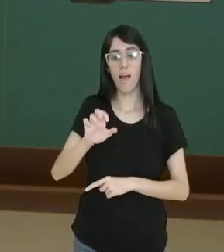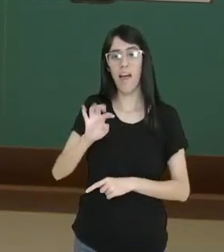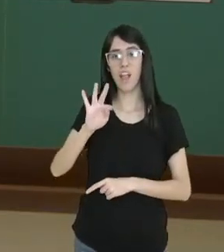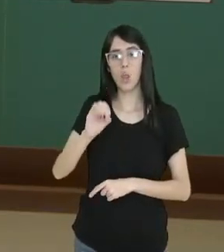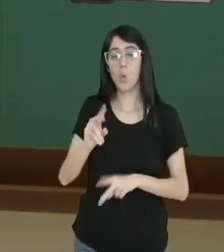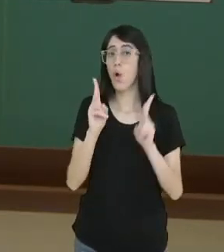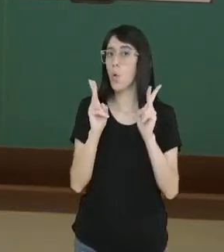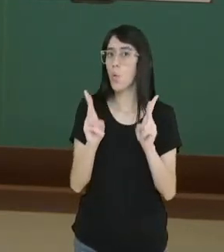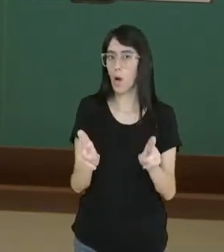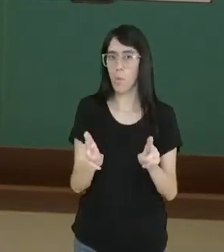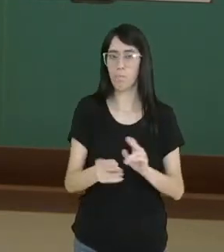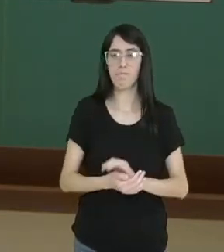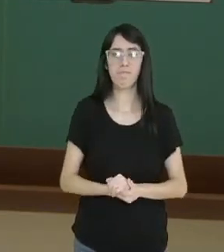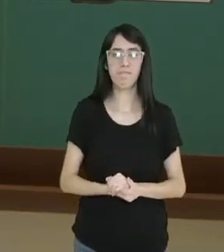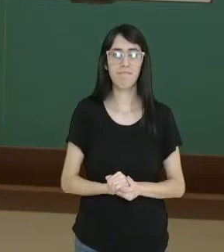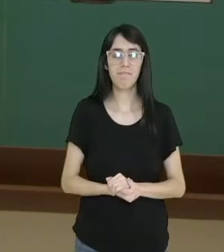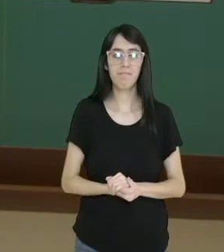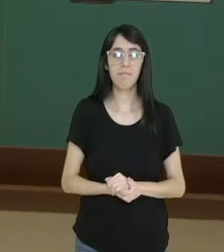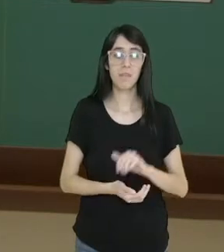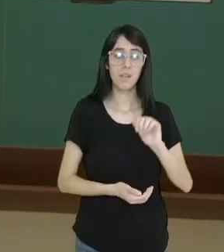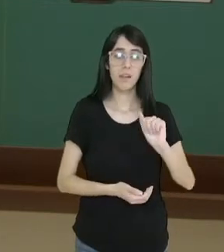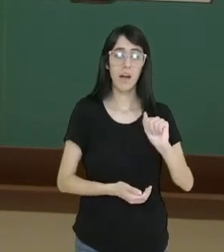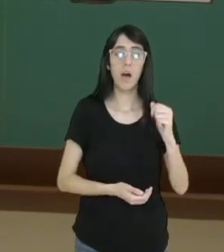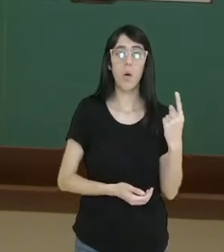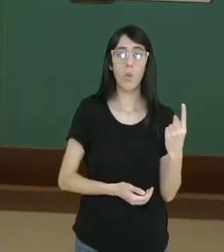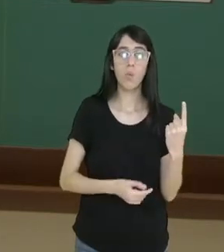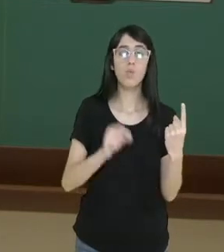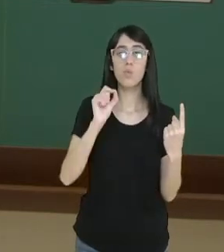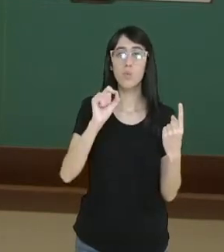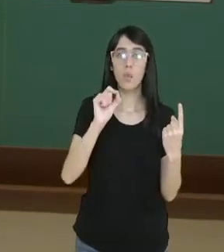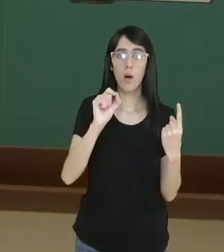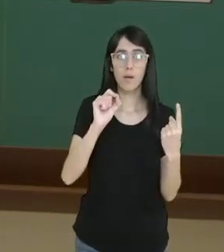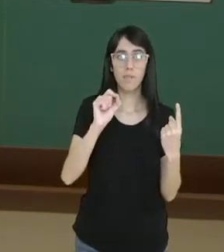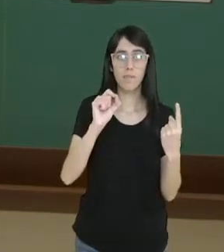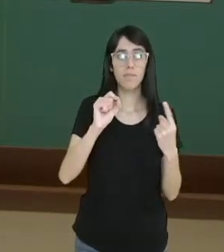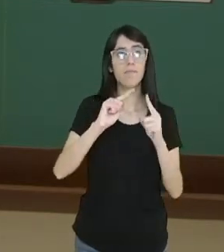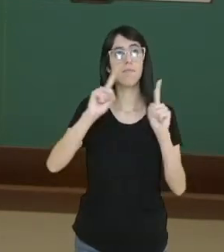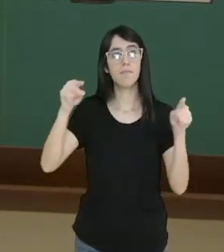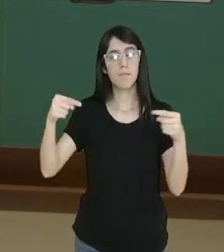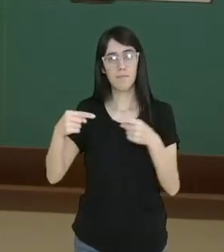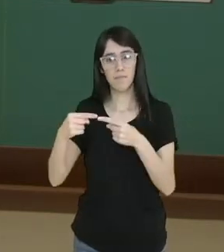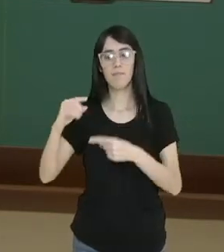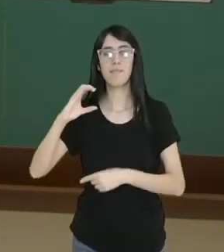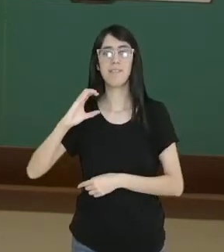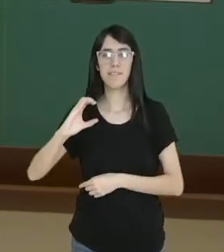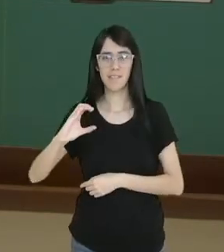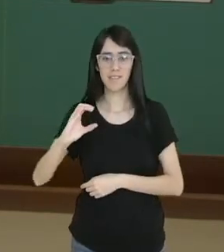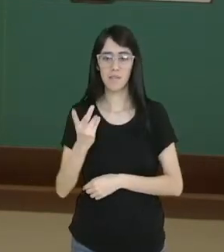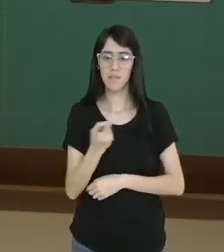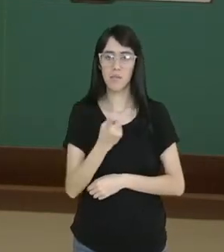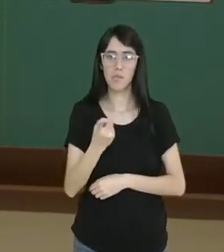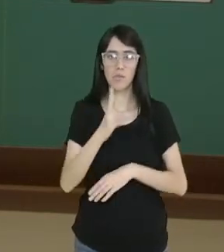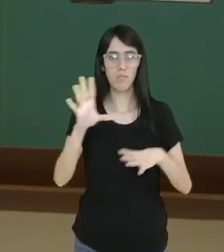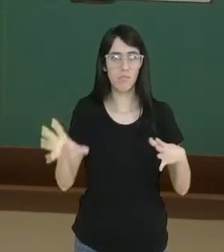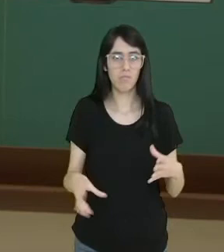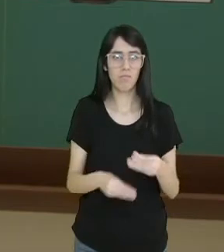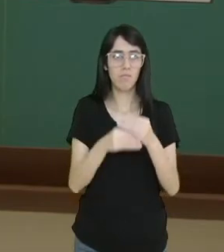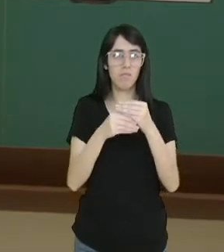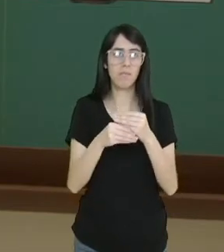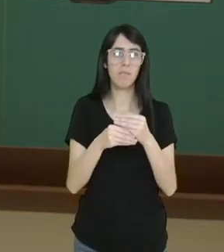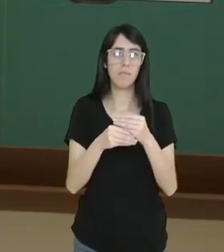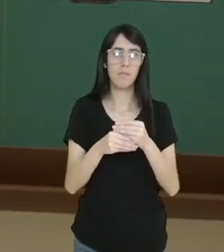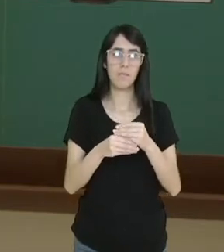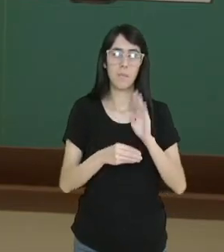medida. O ângulo A1 é congruente ao ângulo C. São complementos do ângulo B, então eles têm a